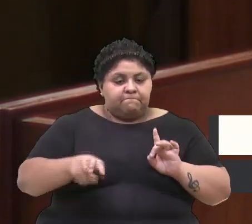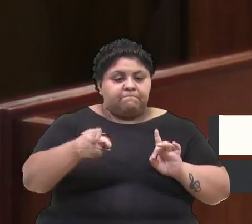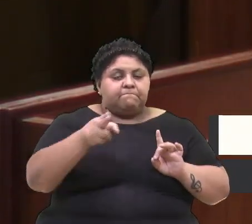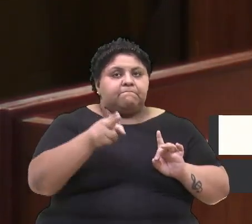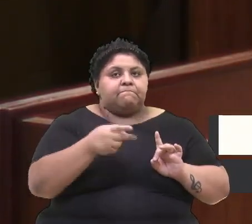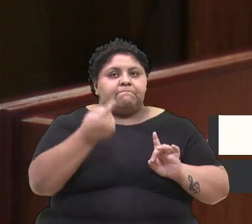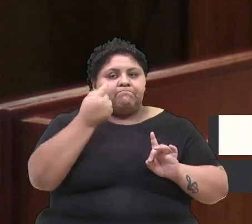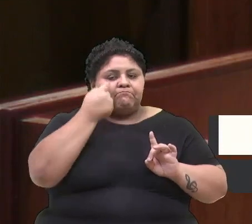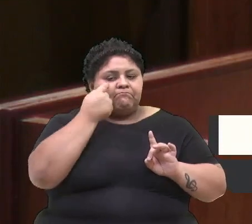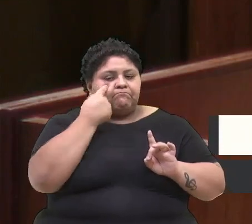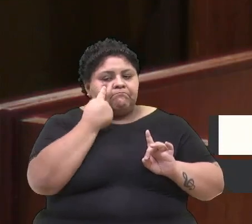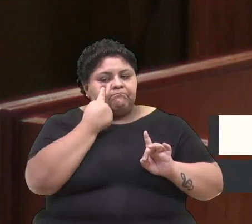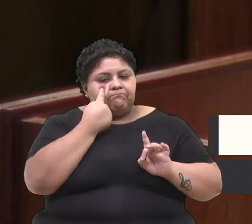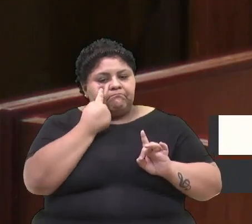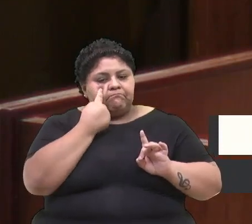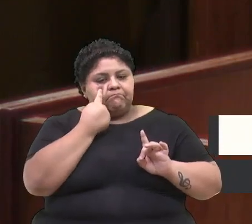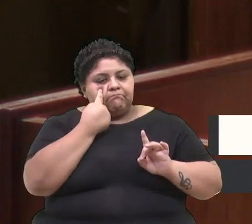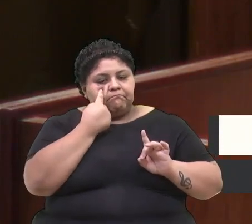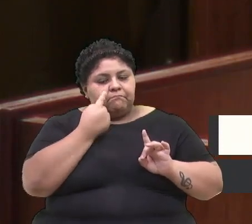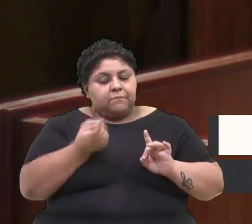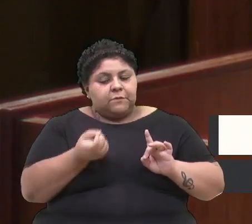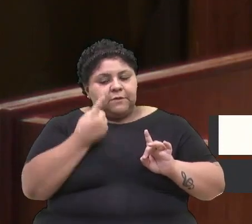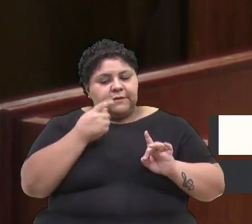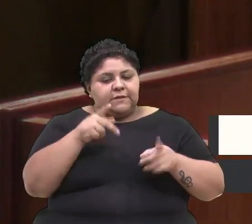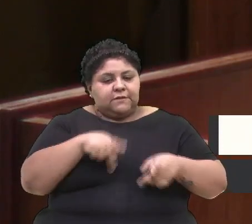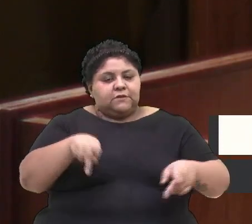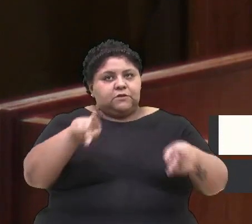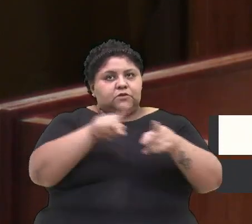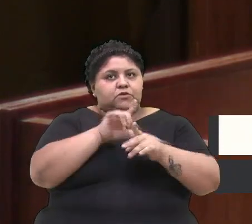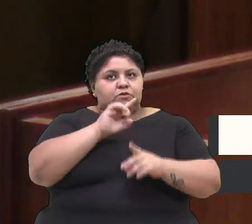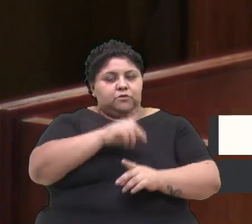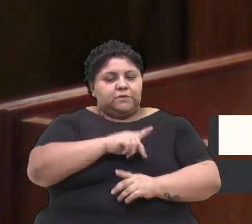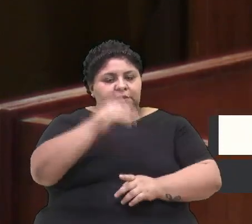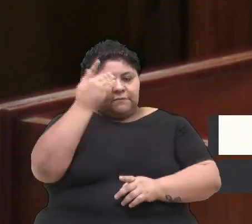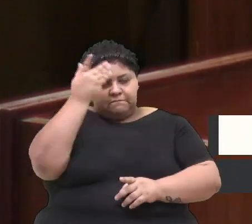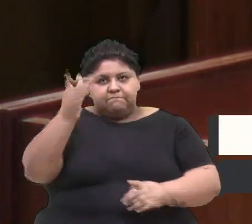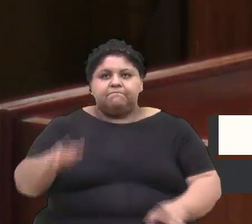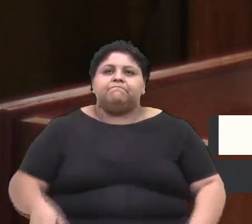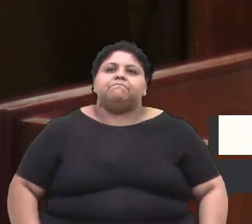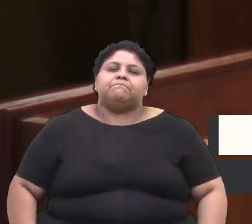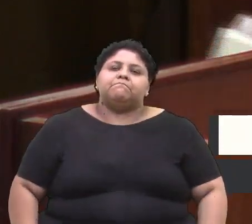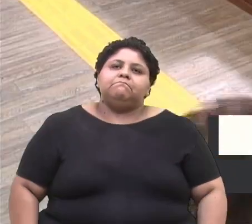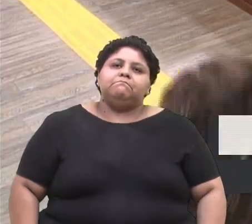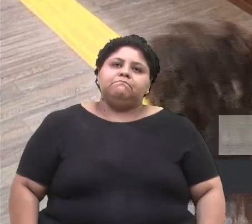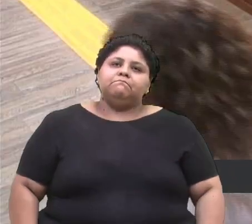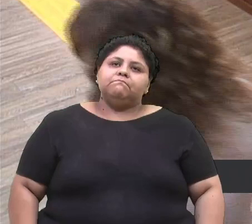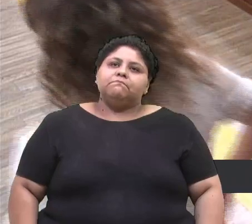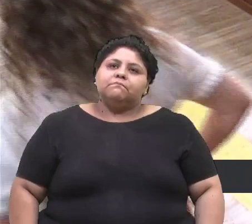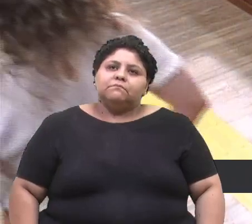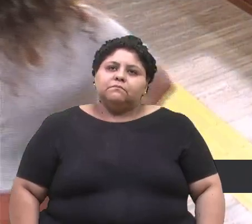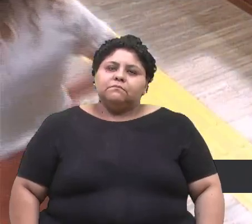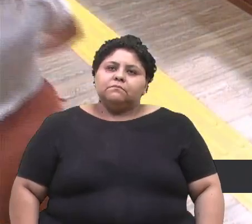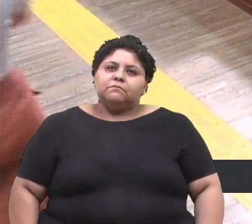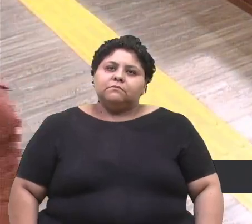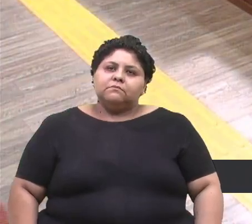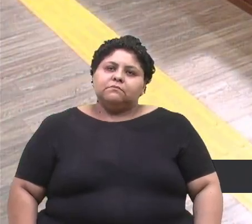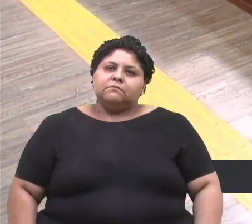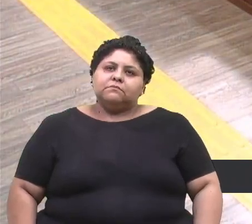olhando para o interesse público. É isso, presidente. Muito obrigado. Obrigado.